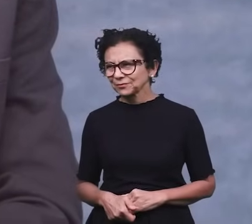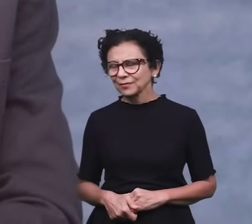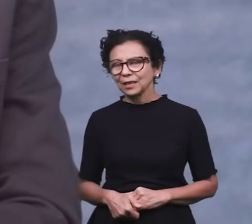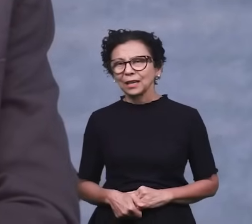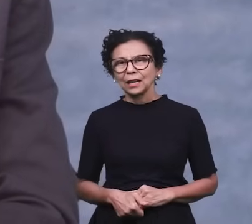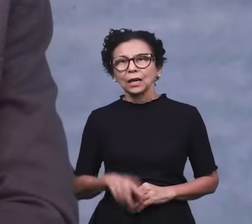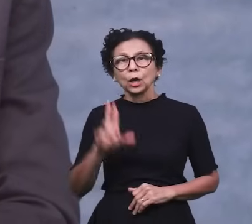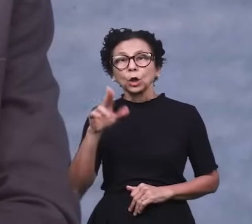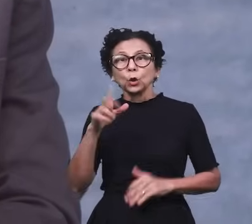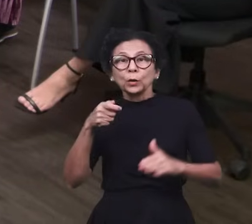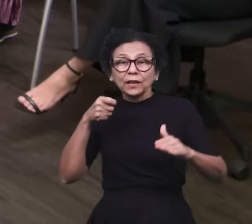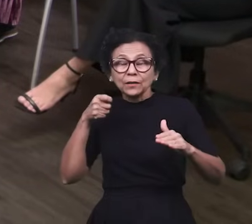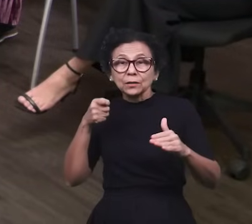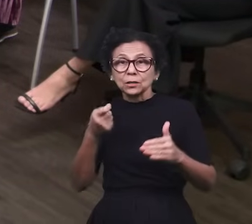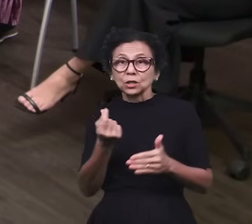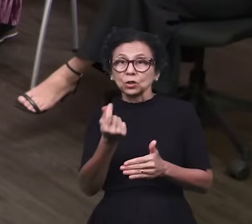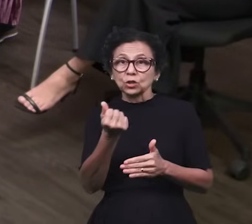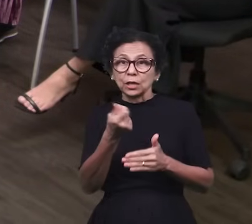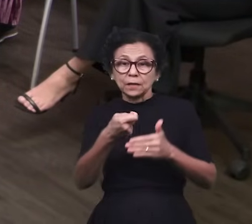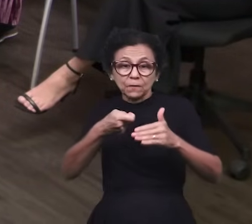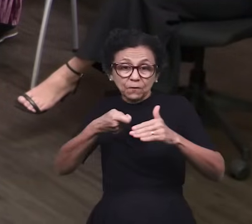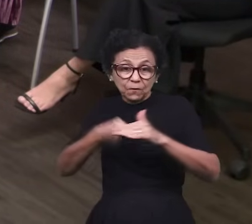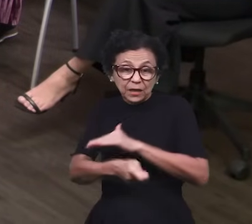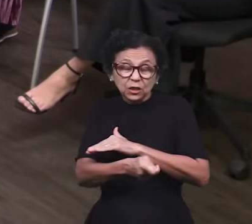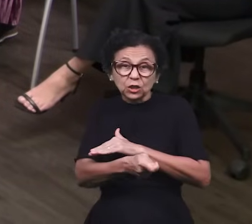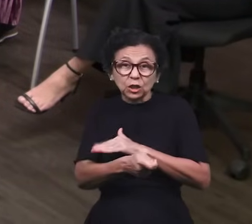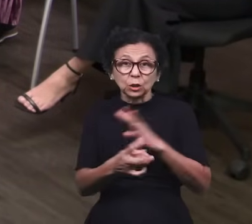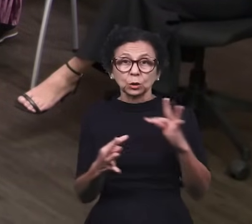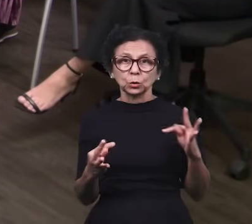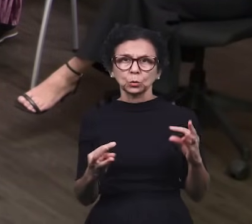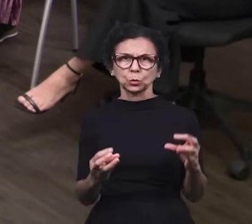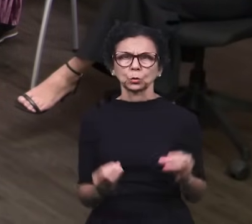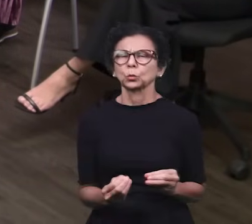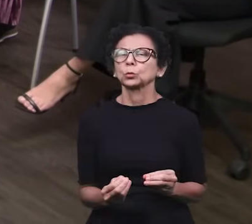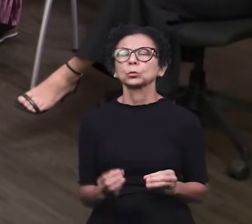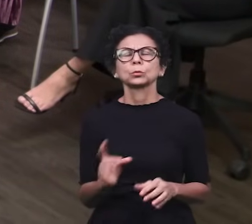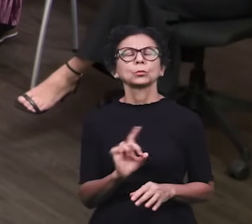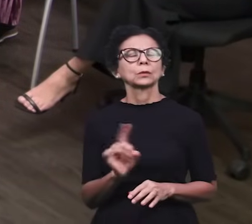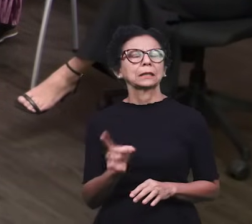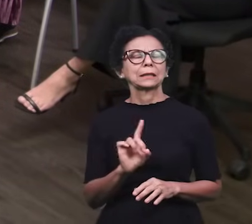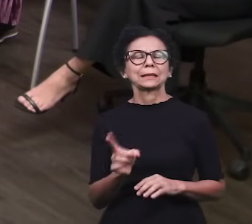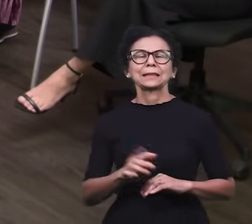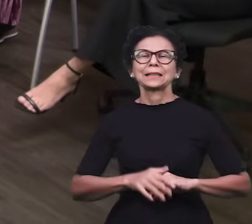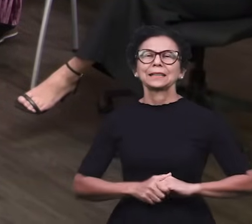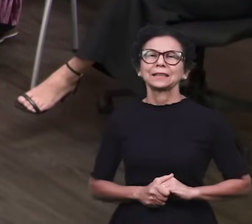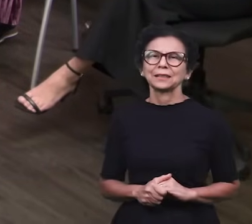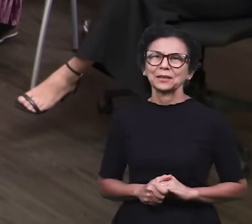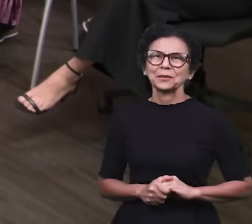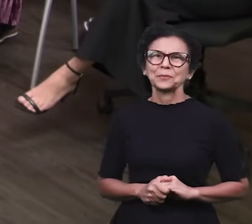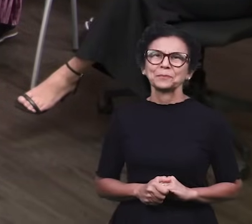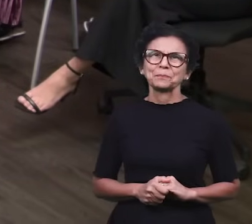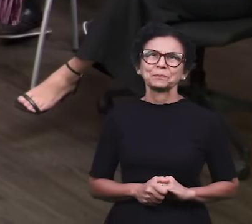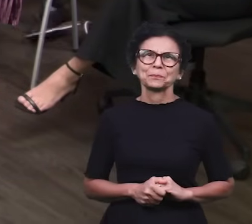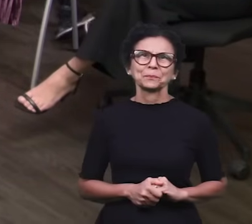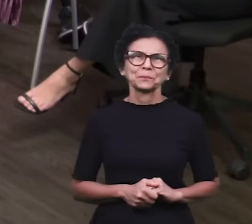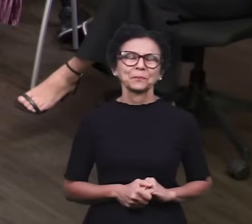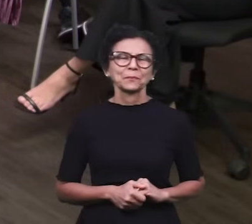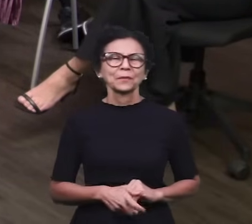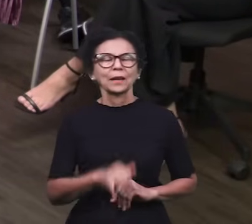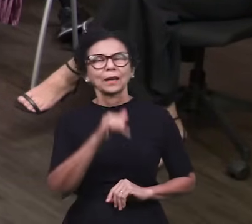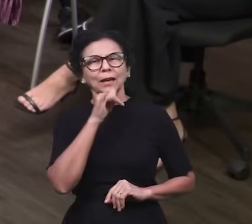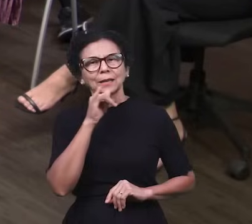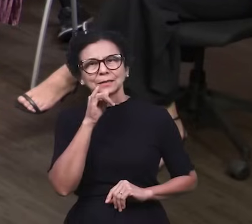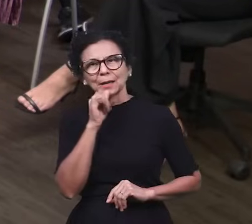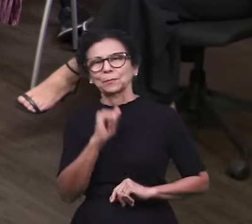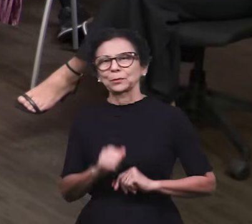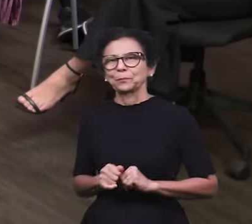cesta, né? O que quer dizer isso? Você vai lá, recolhe os ovos lá no galinheiro, põe numa cesta, se essa cesta cair,